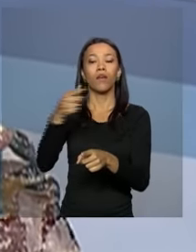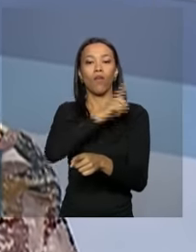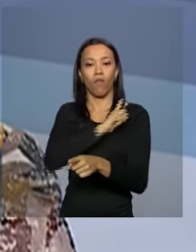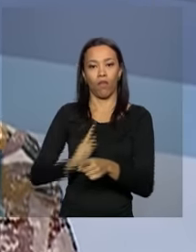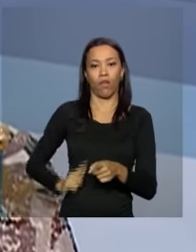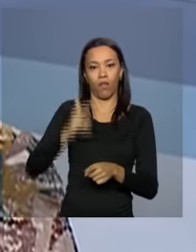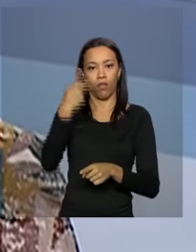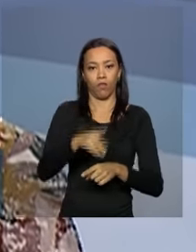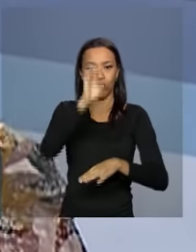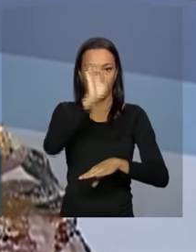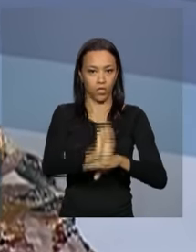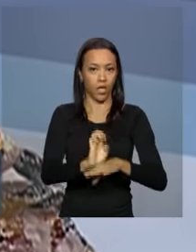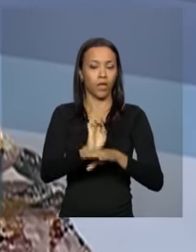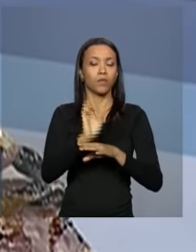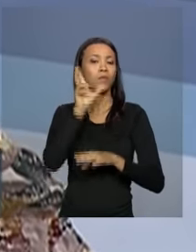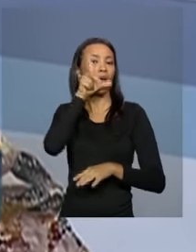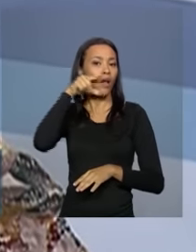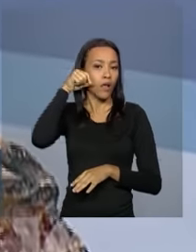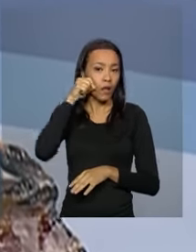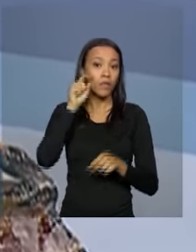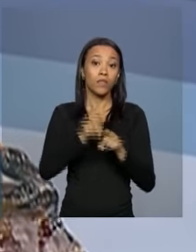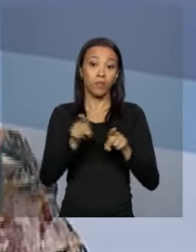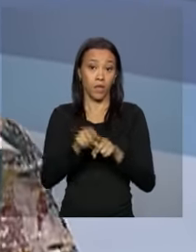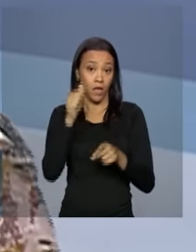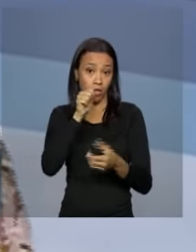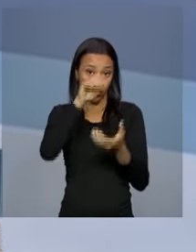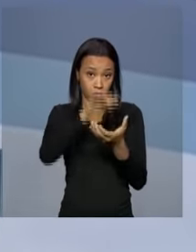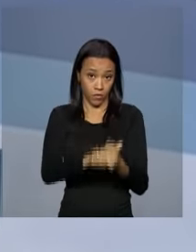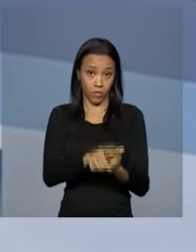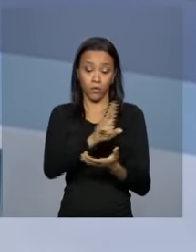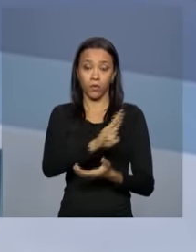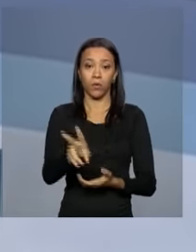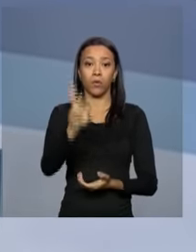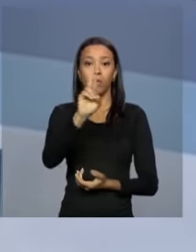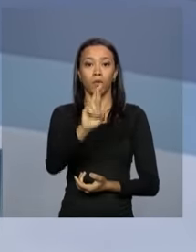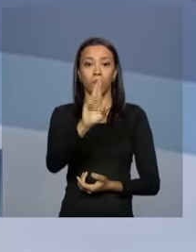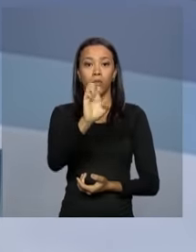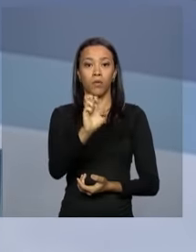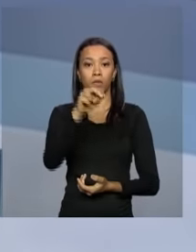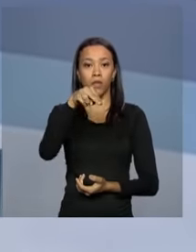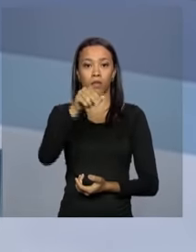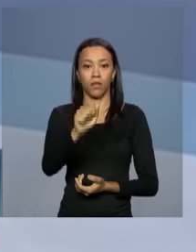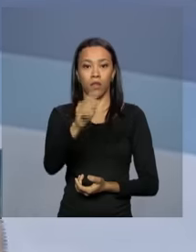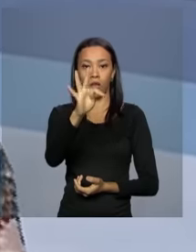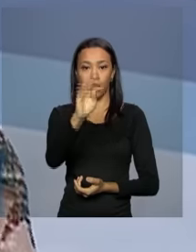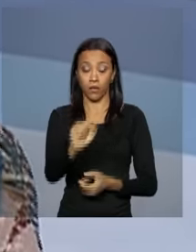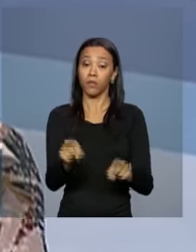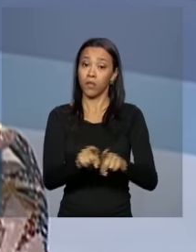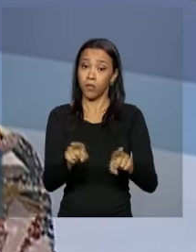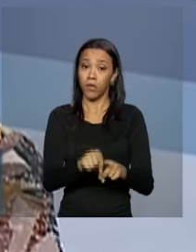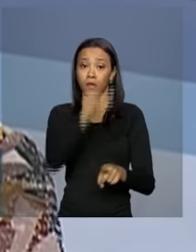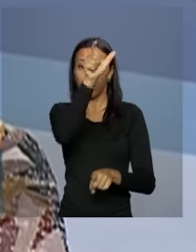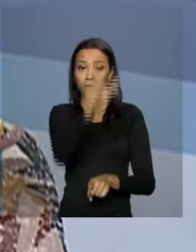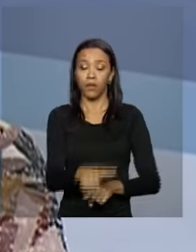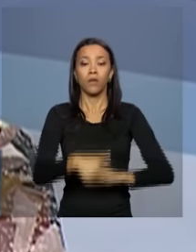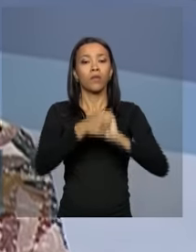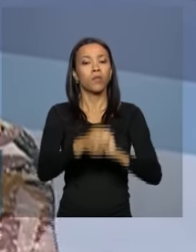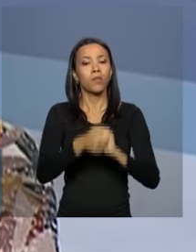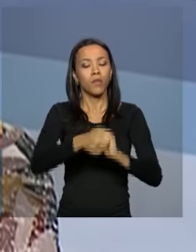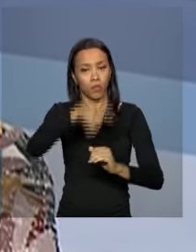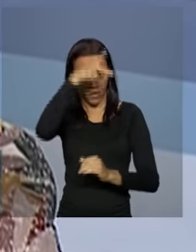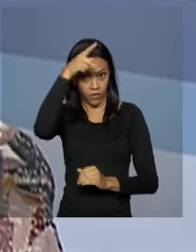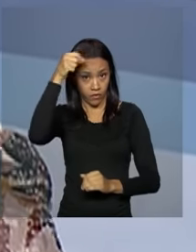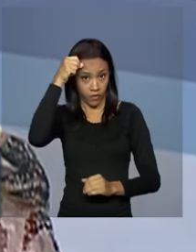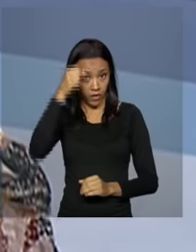de Alagoas, e a senhora Renata Calheiros. Cumprimentar o prefeito, o nosso prefeito Zé